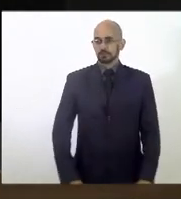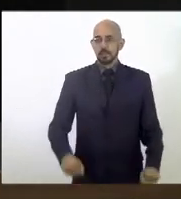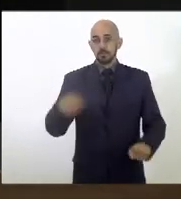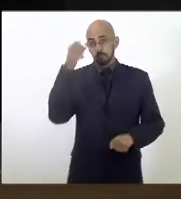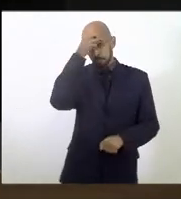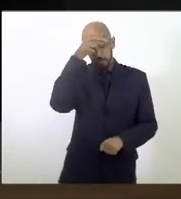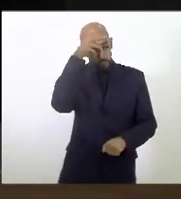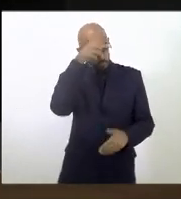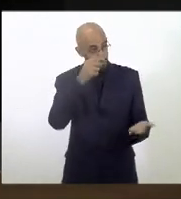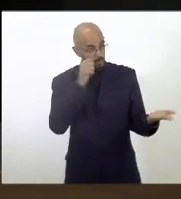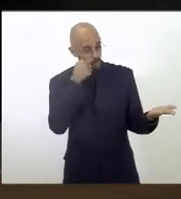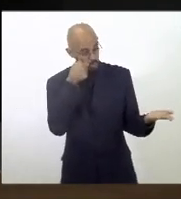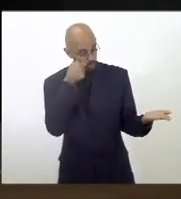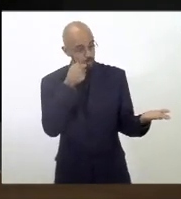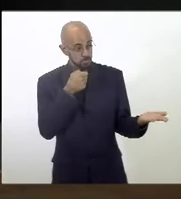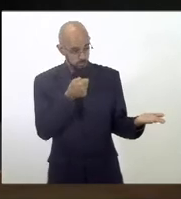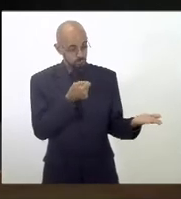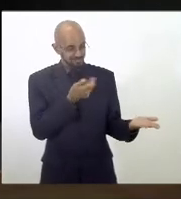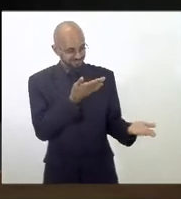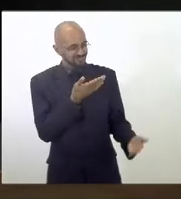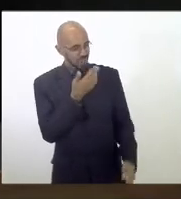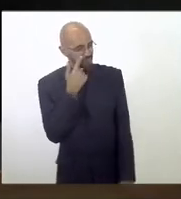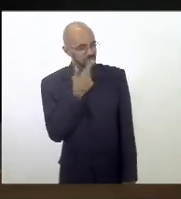Eduardo. Obrigado. Viu?